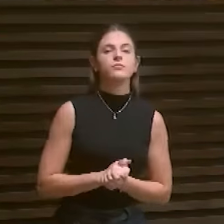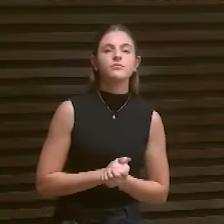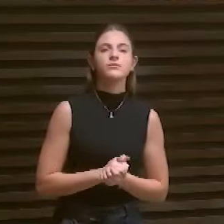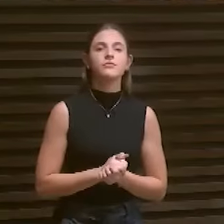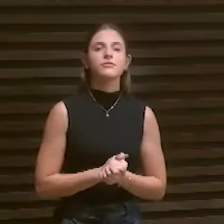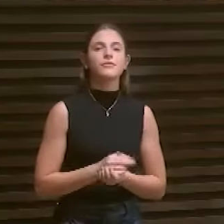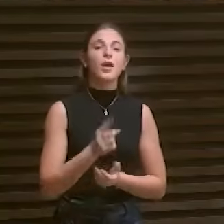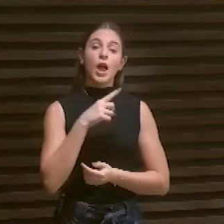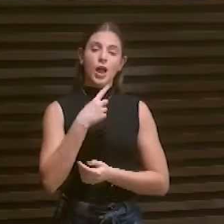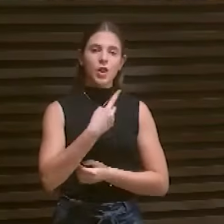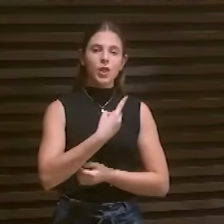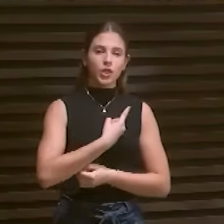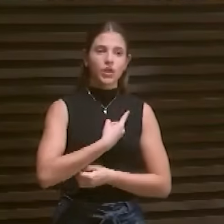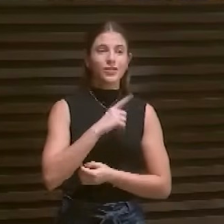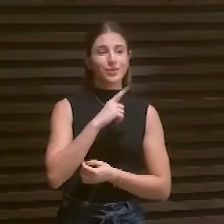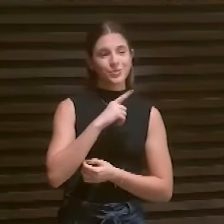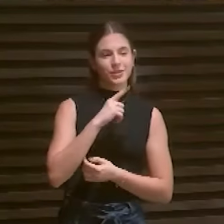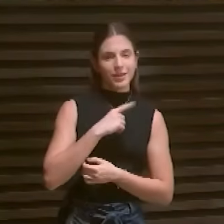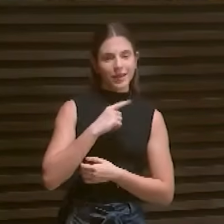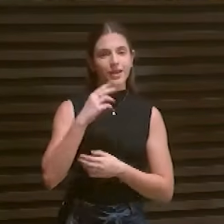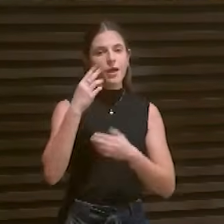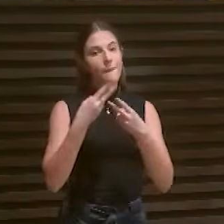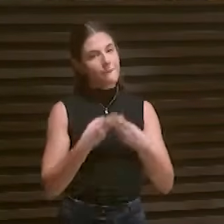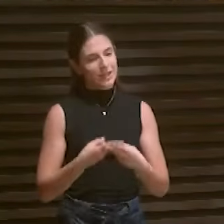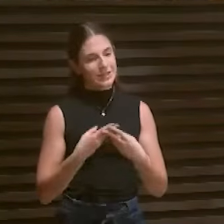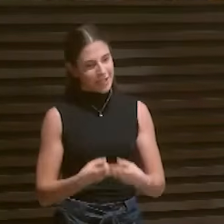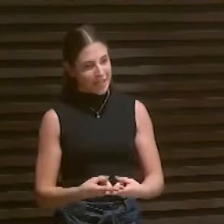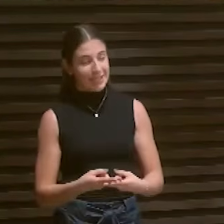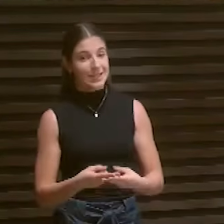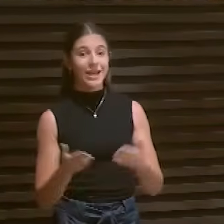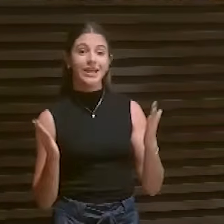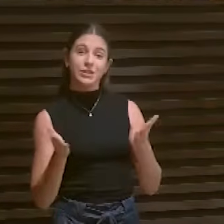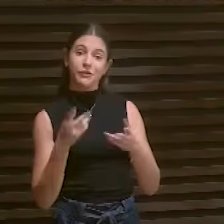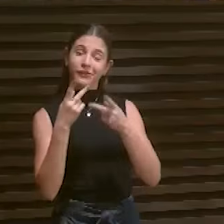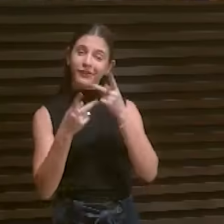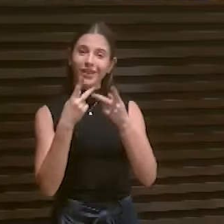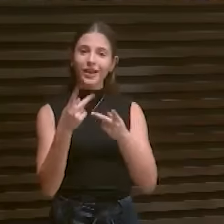Nós teremos um pouquinho mais de paciência, como foi falado aqui, já há alguns domingos.